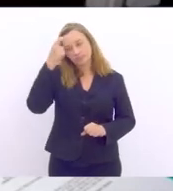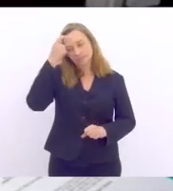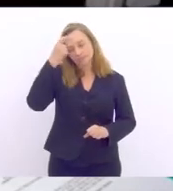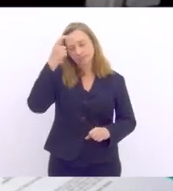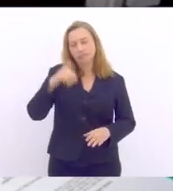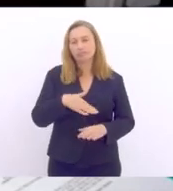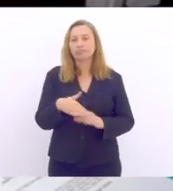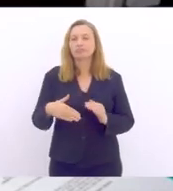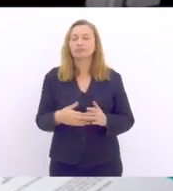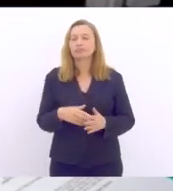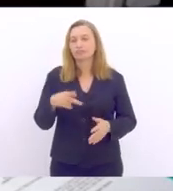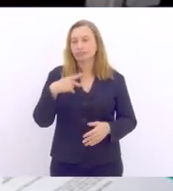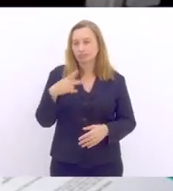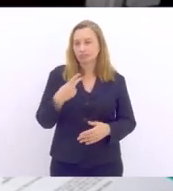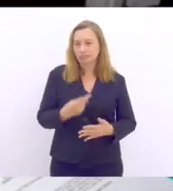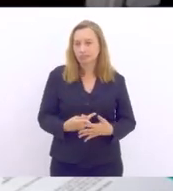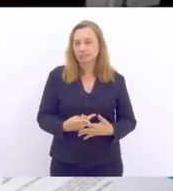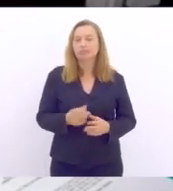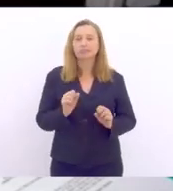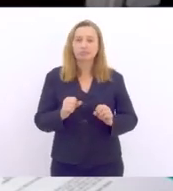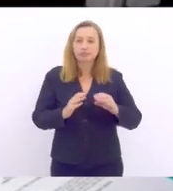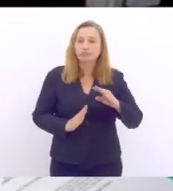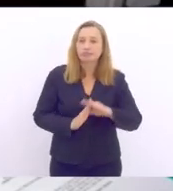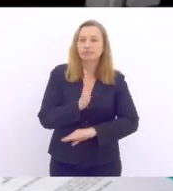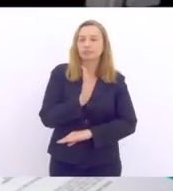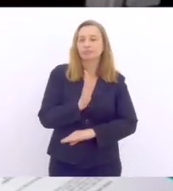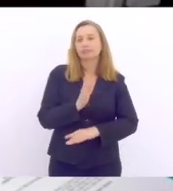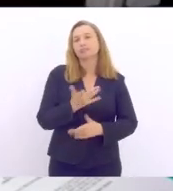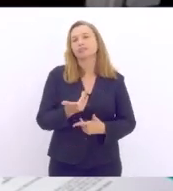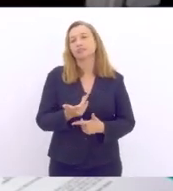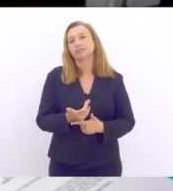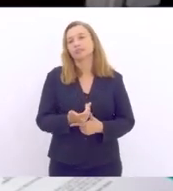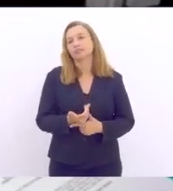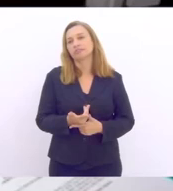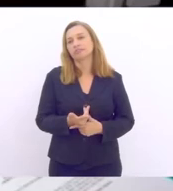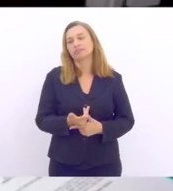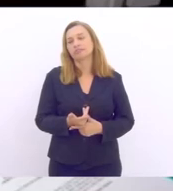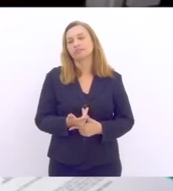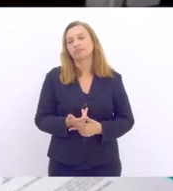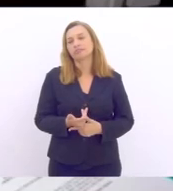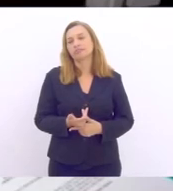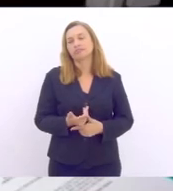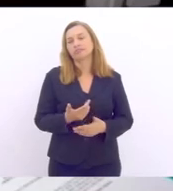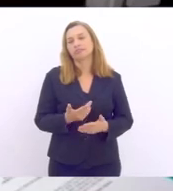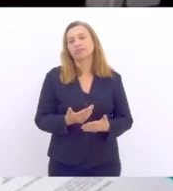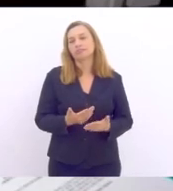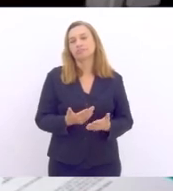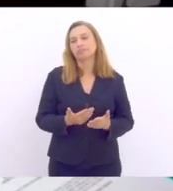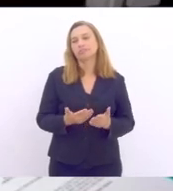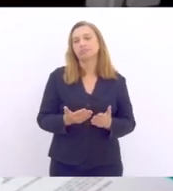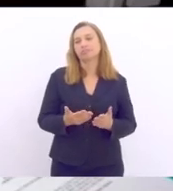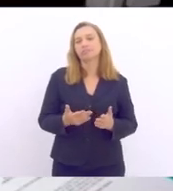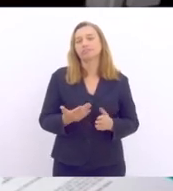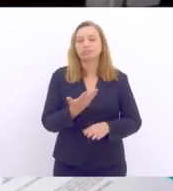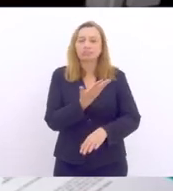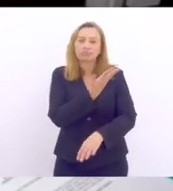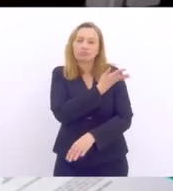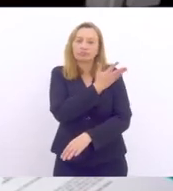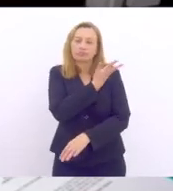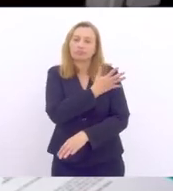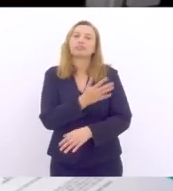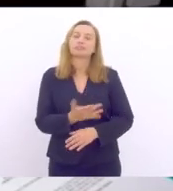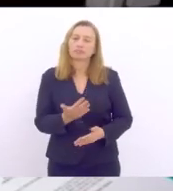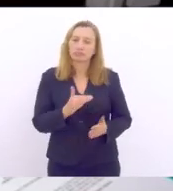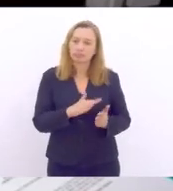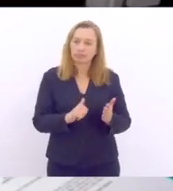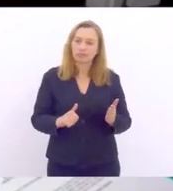posições que estão colocadas e possa romper, né, com esta aura punitivista, com esta aura preconceituosa, com esta